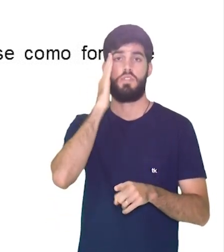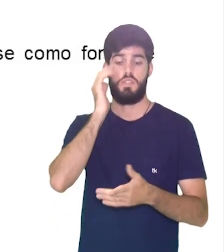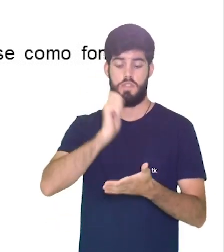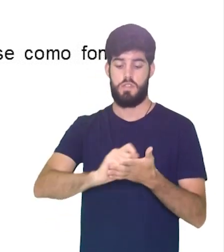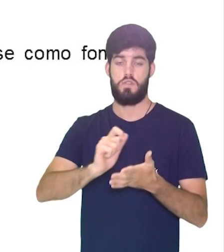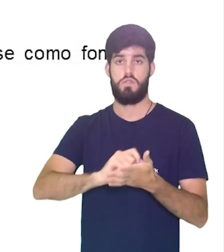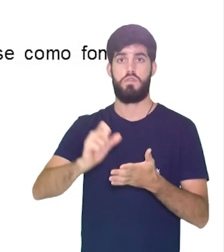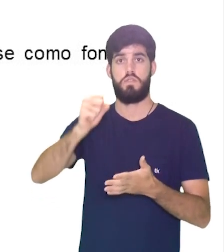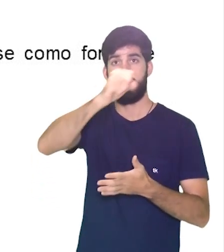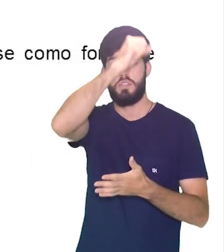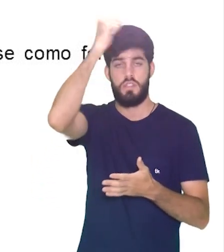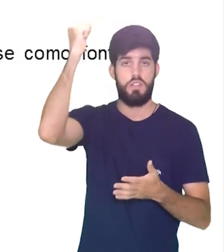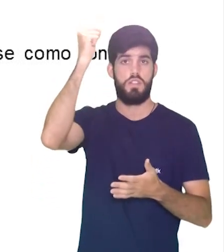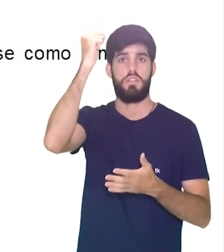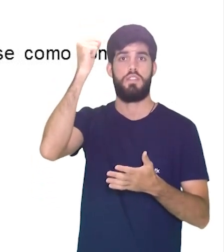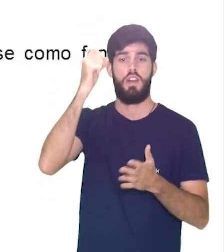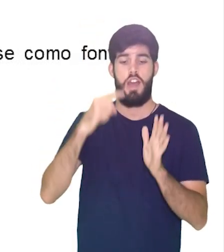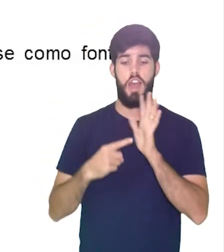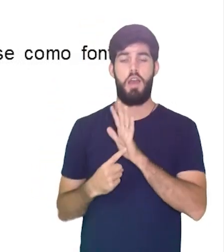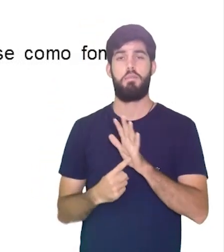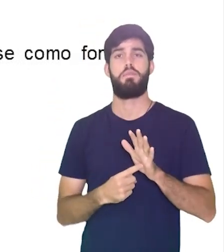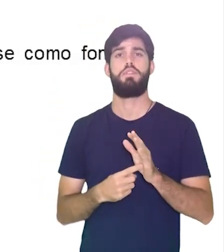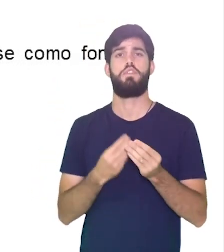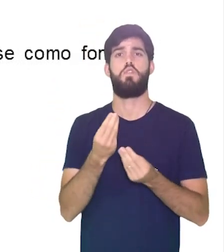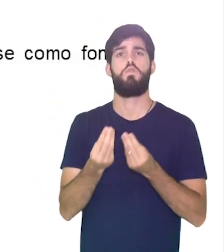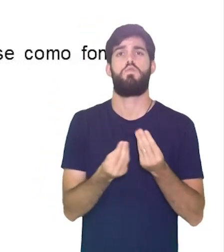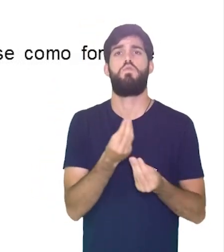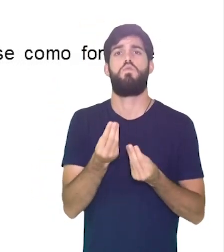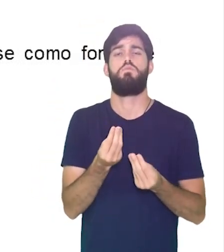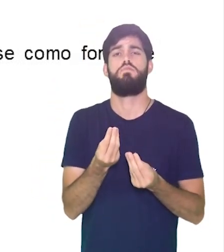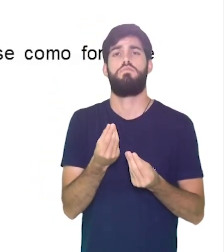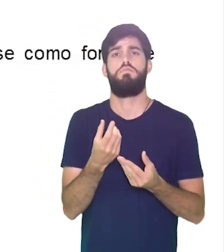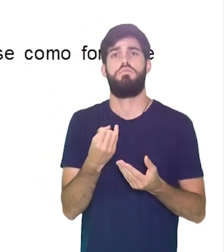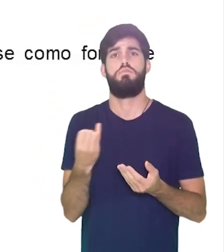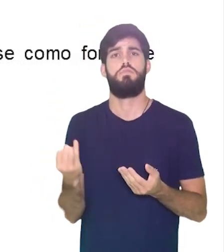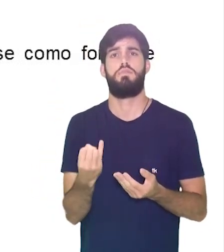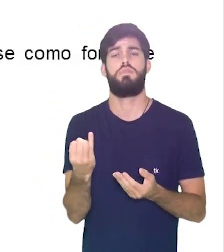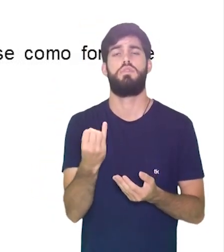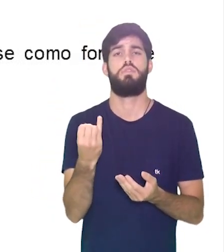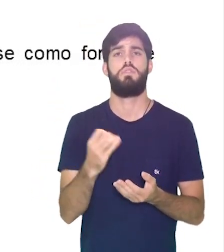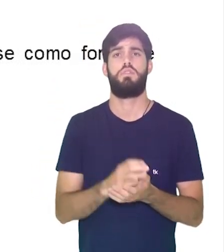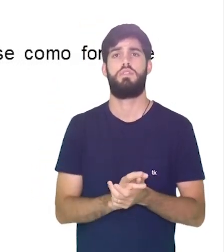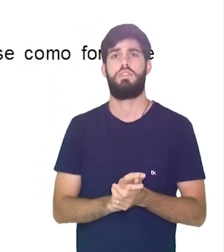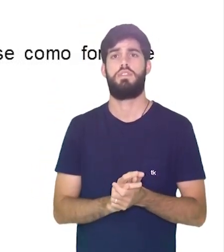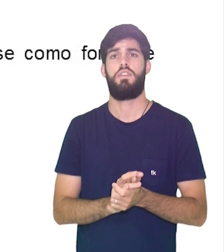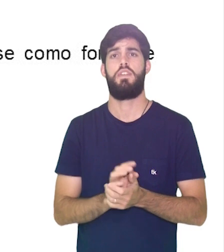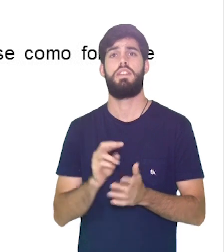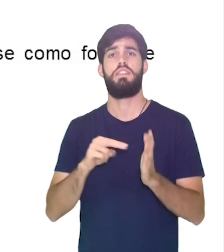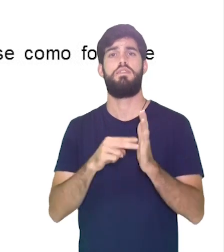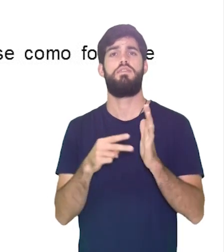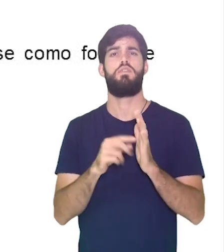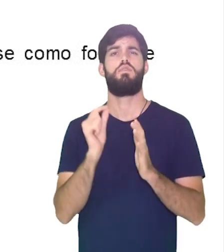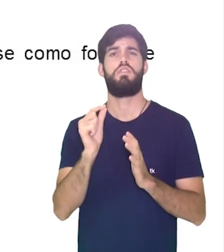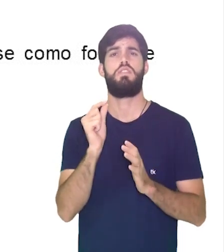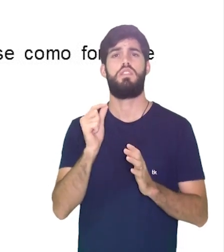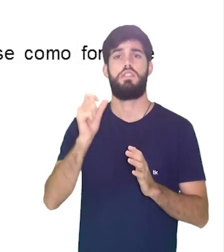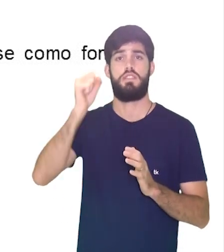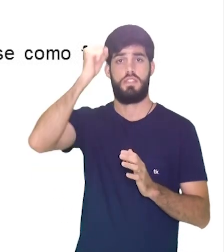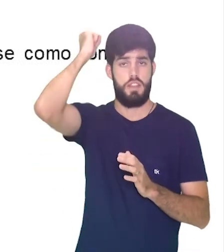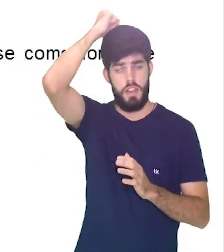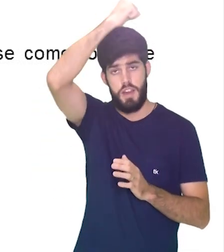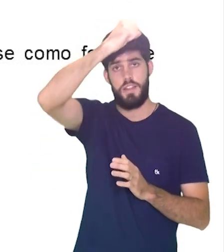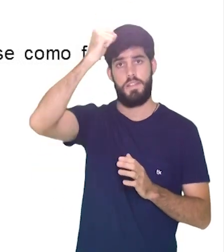escrituras sagradas das religiões apresentam-se como fonte de compreensão do transcendente. O transcendente aqui, que fique bem claro, é o